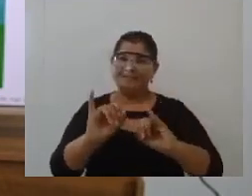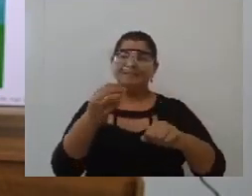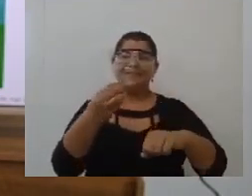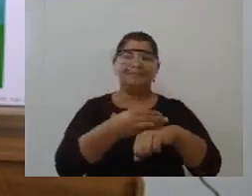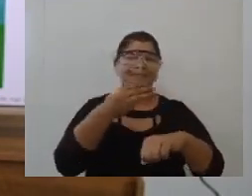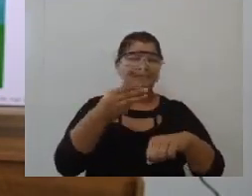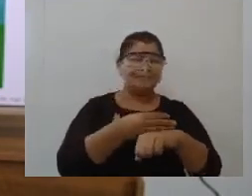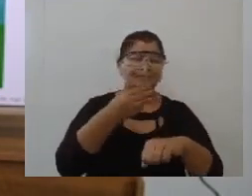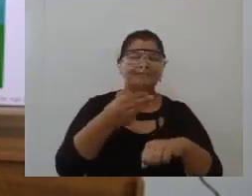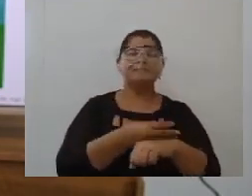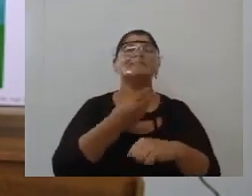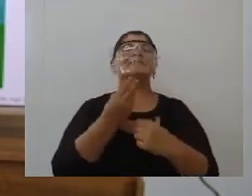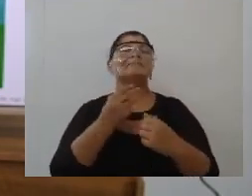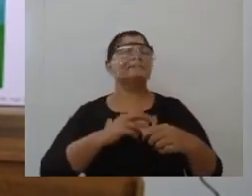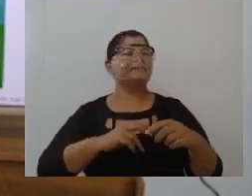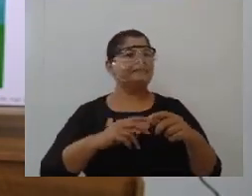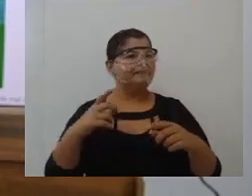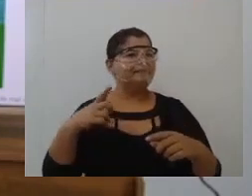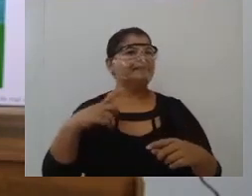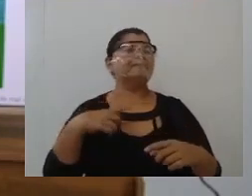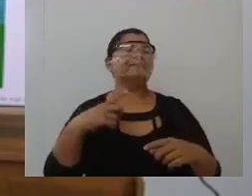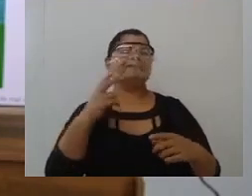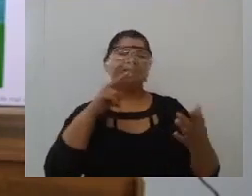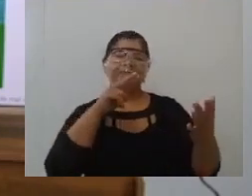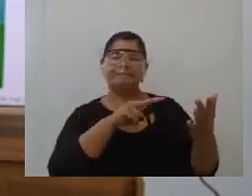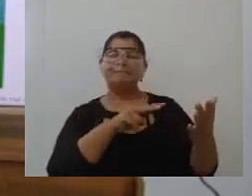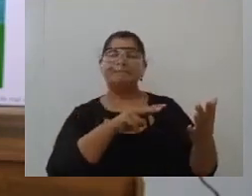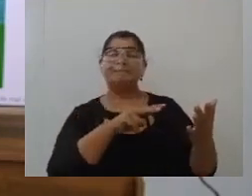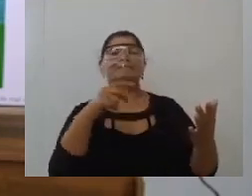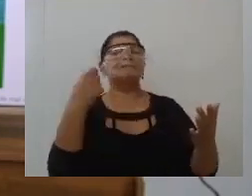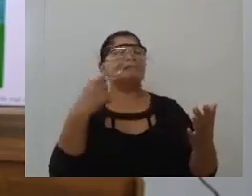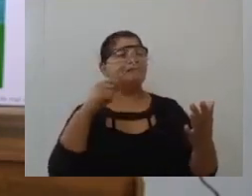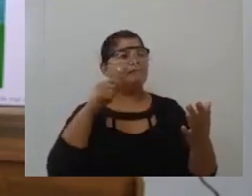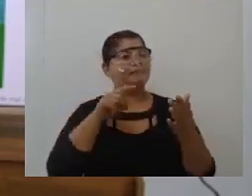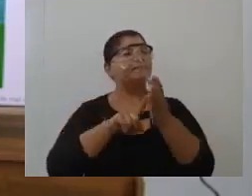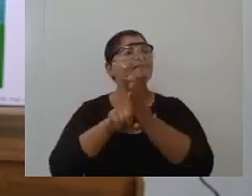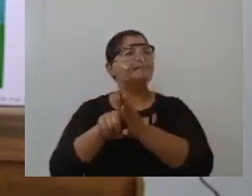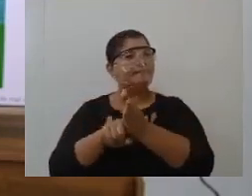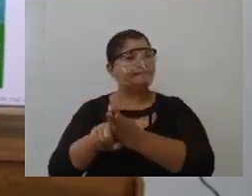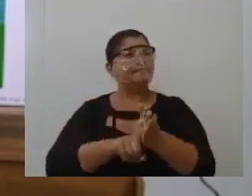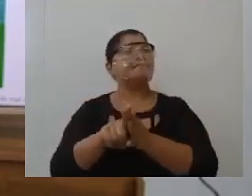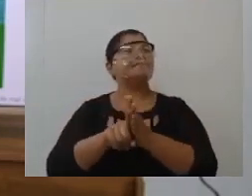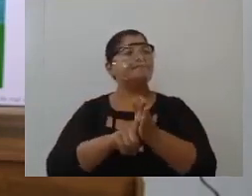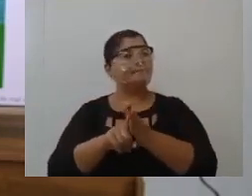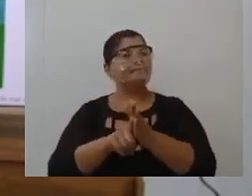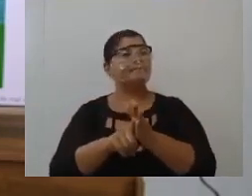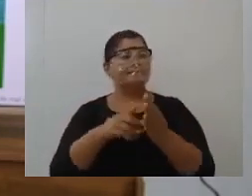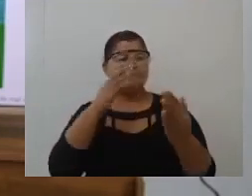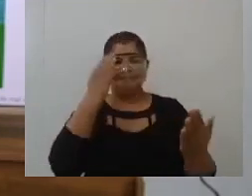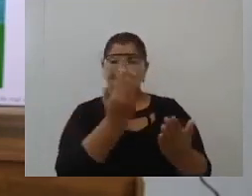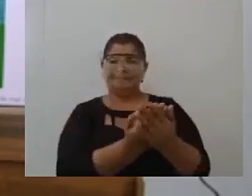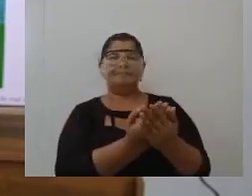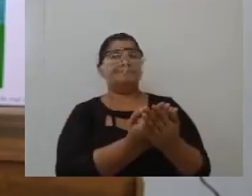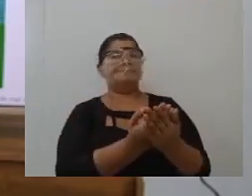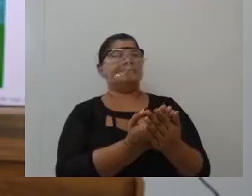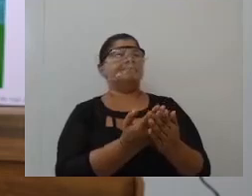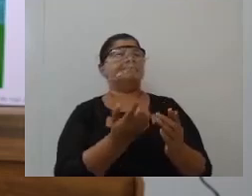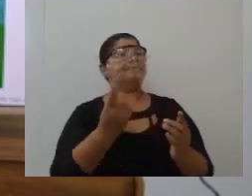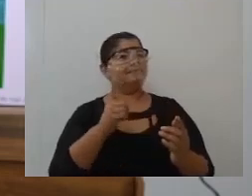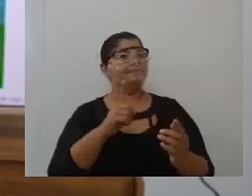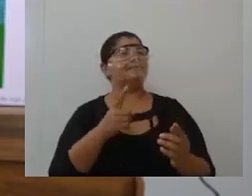WhatsApp, ver na internet é muito pouco para a gente cravar e dar credibilidade e